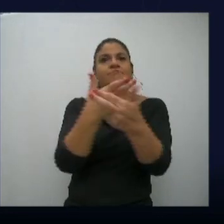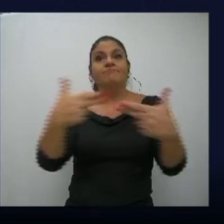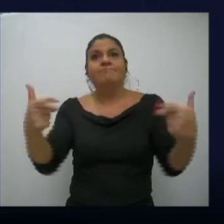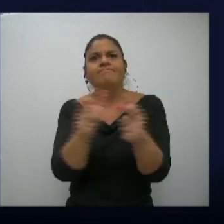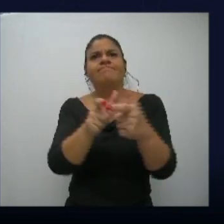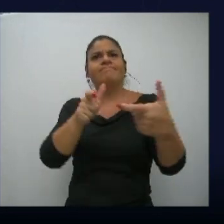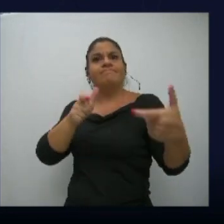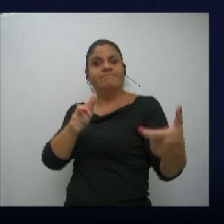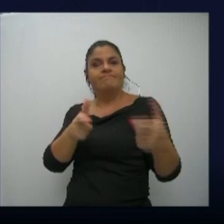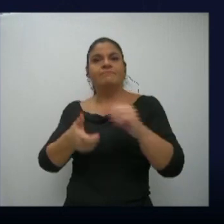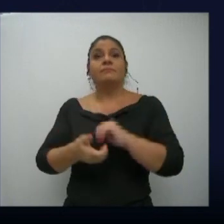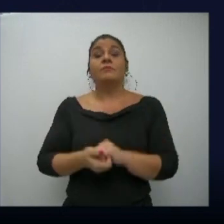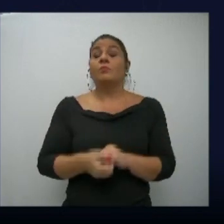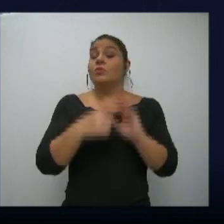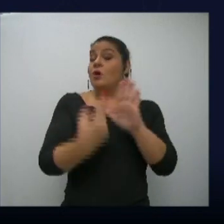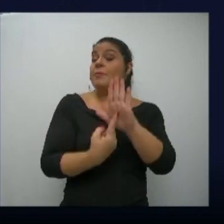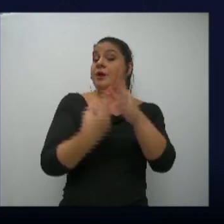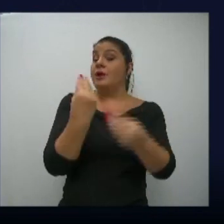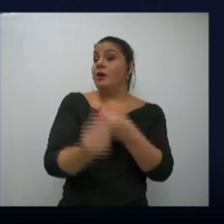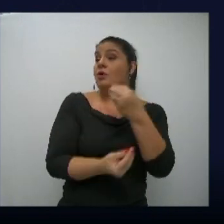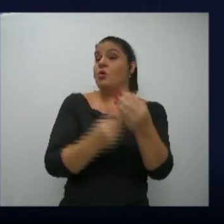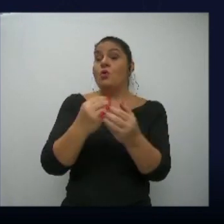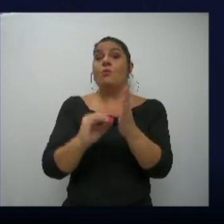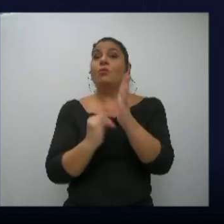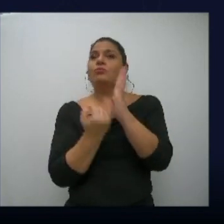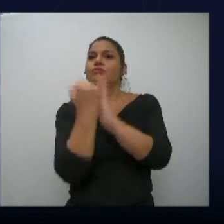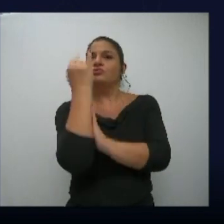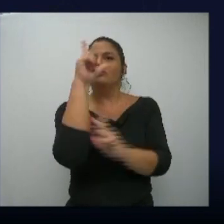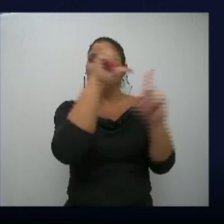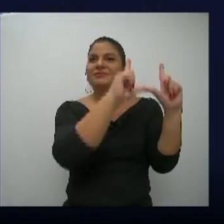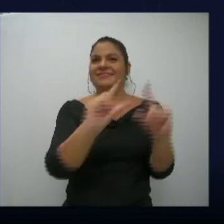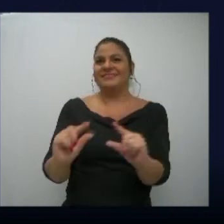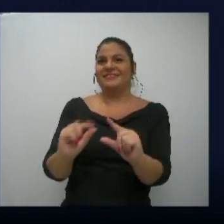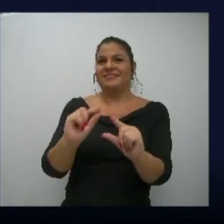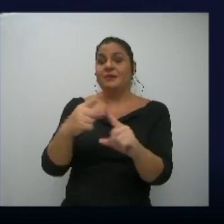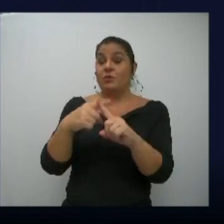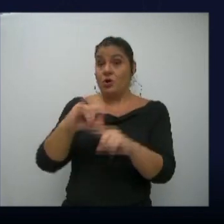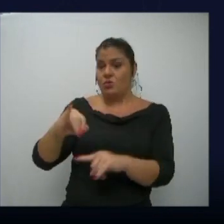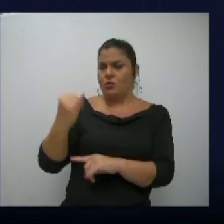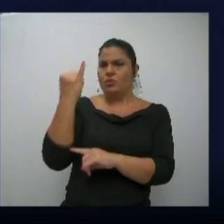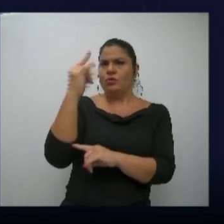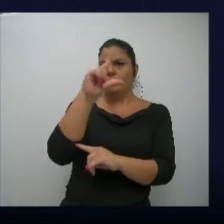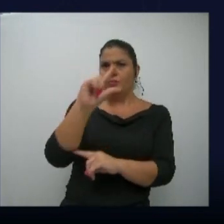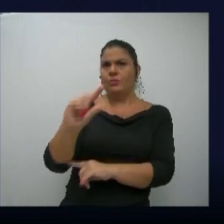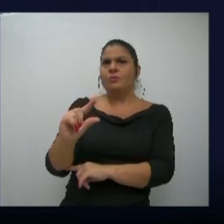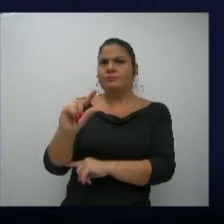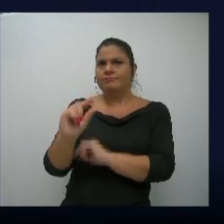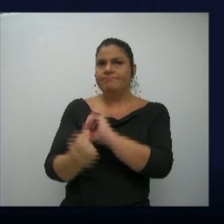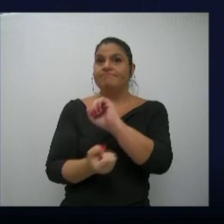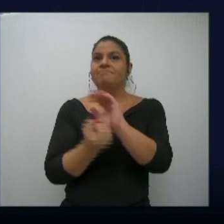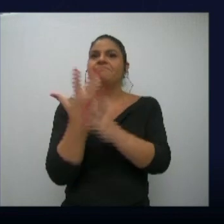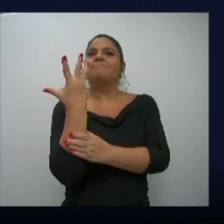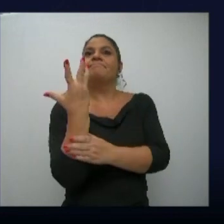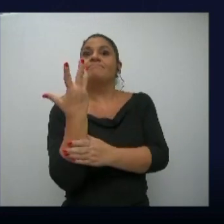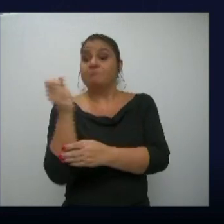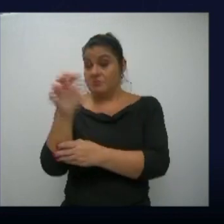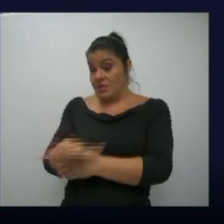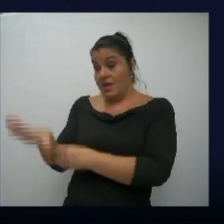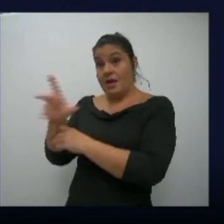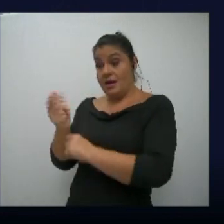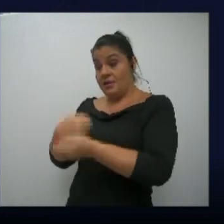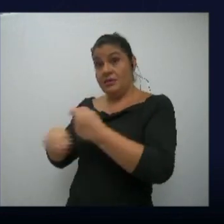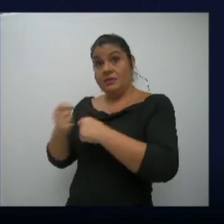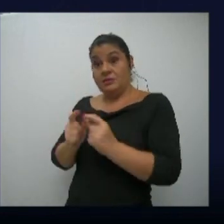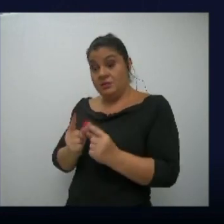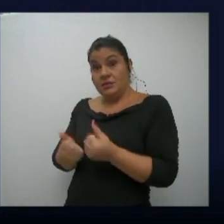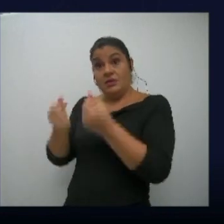é enorme e só aparece quando juros baixam né porque quando juros abaixo do mercado de capitais e abre